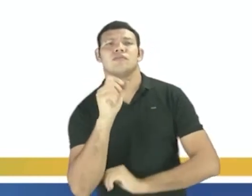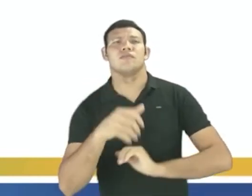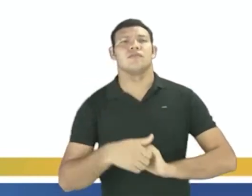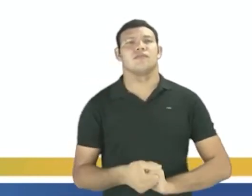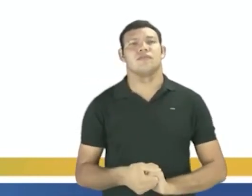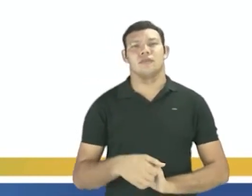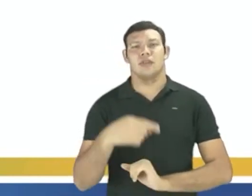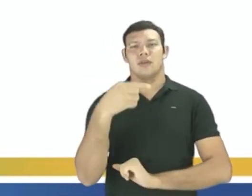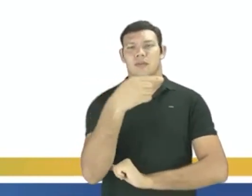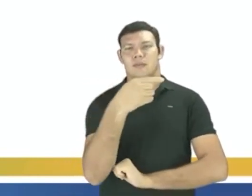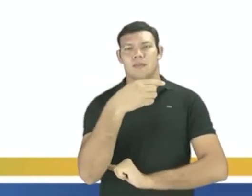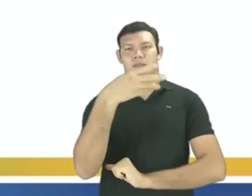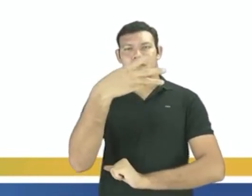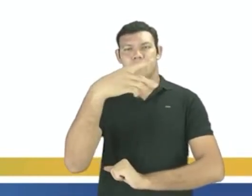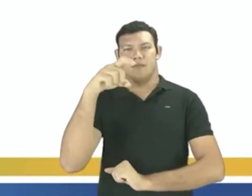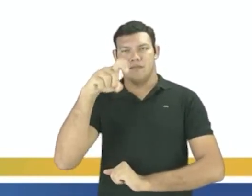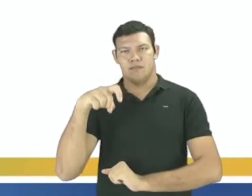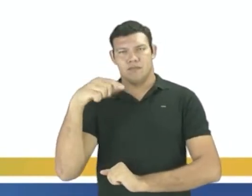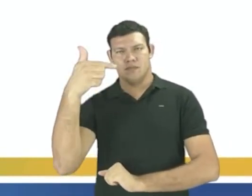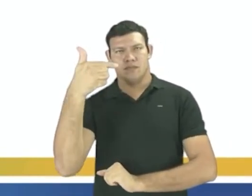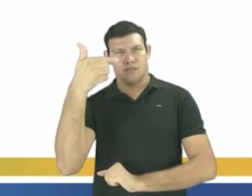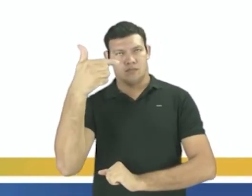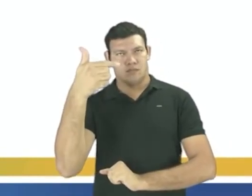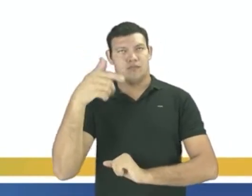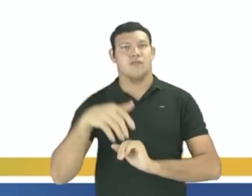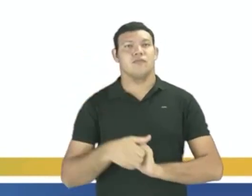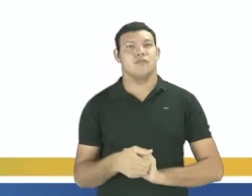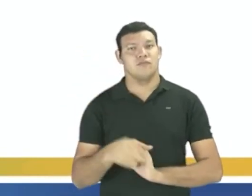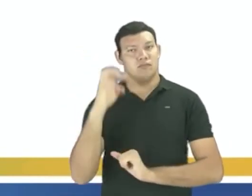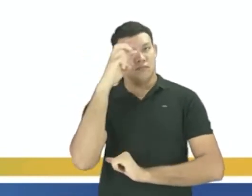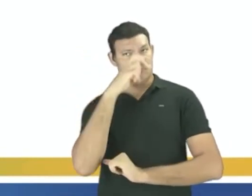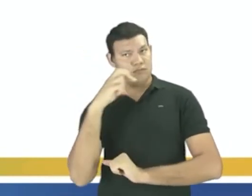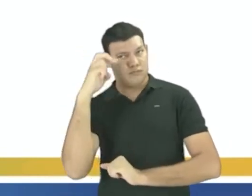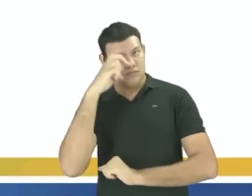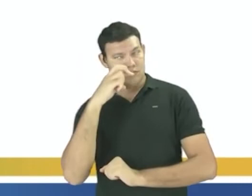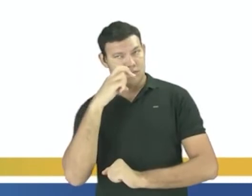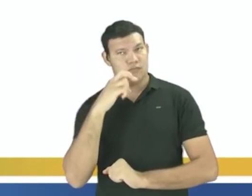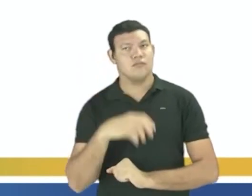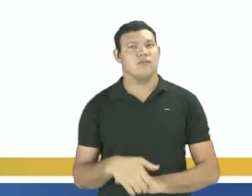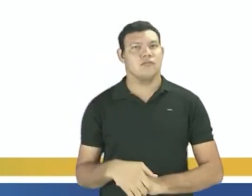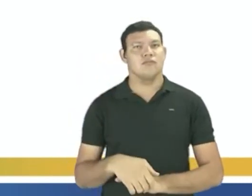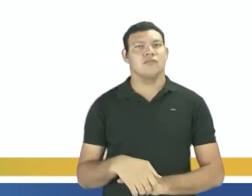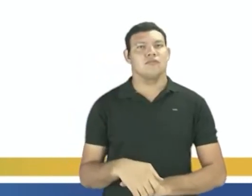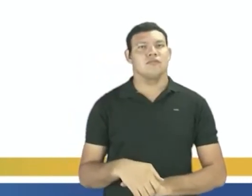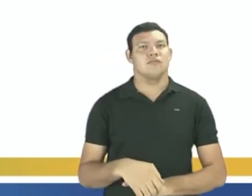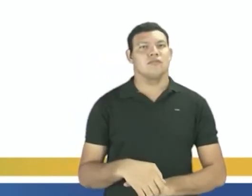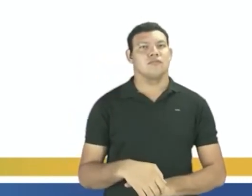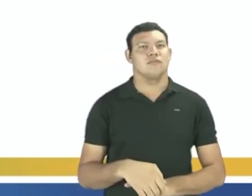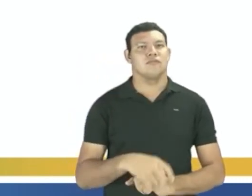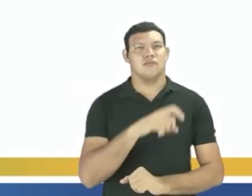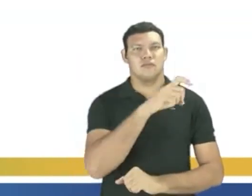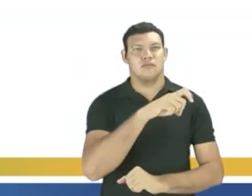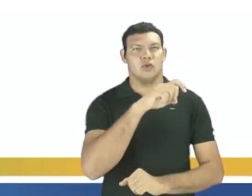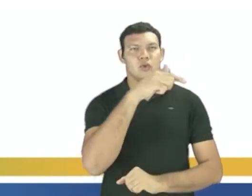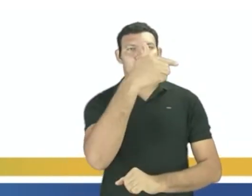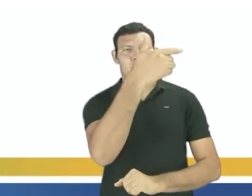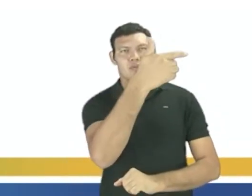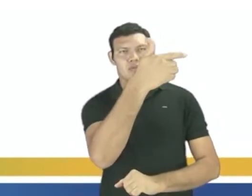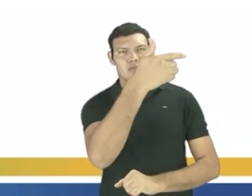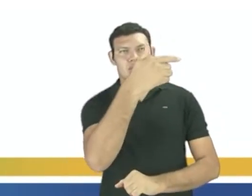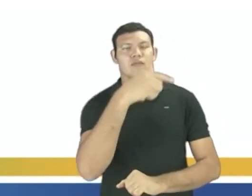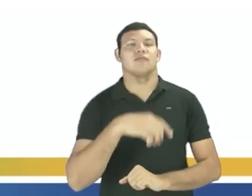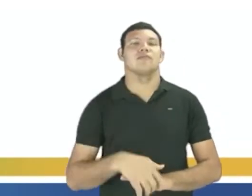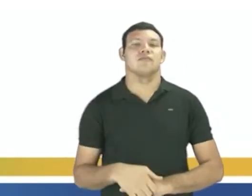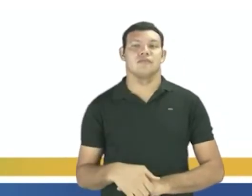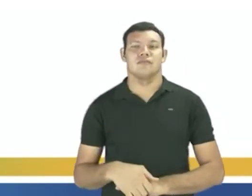o menos 3x ao quadrado. Então, observando os expoentes aí nesse polinômio, nós dissemos que ela é de grau